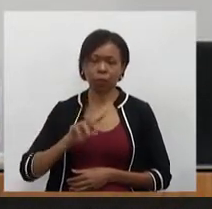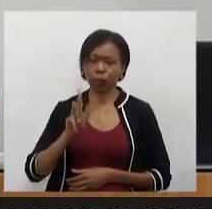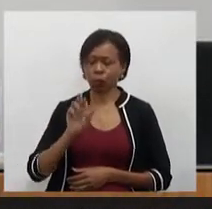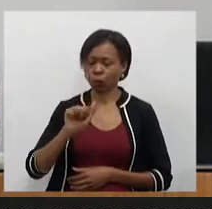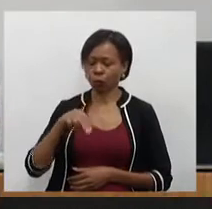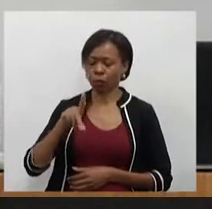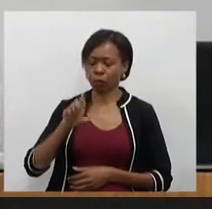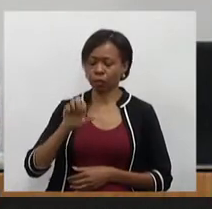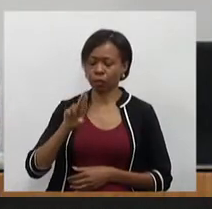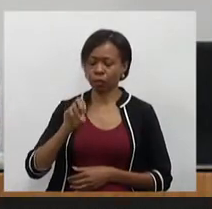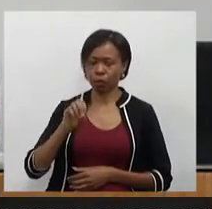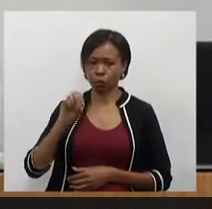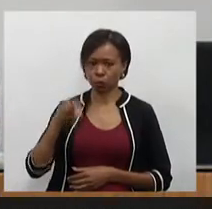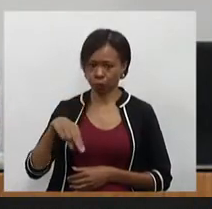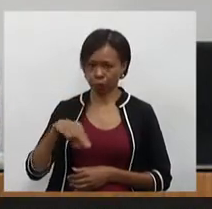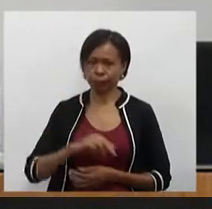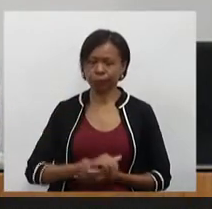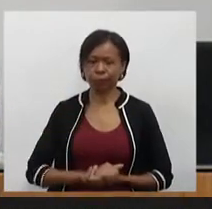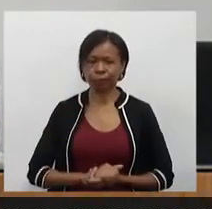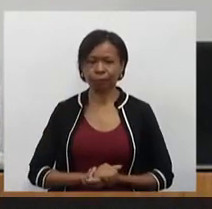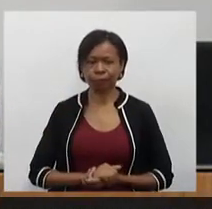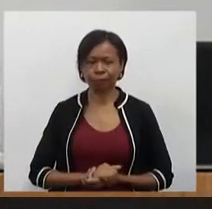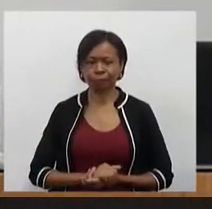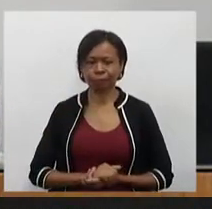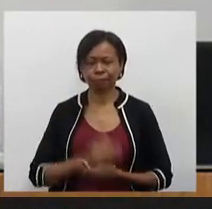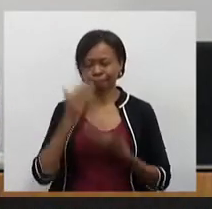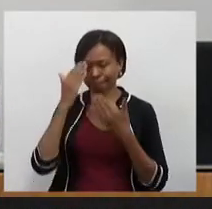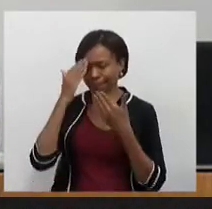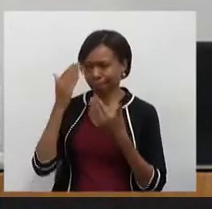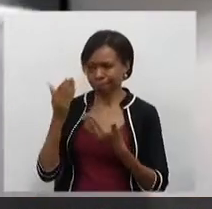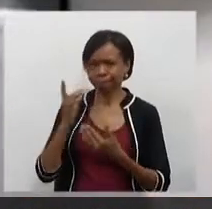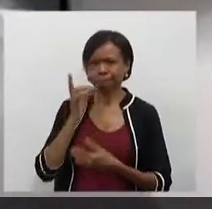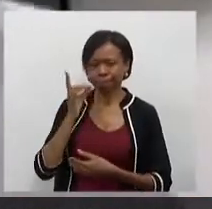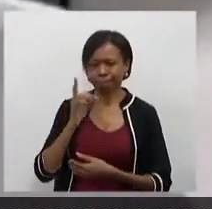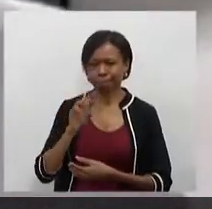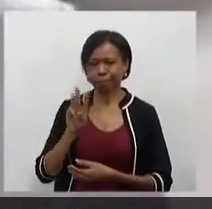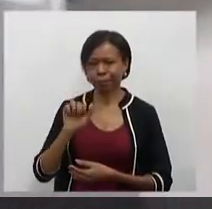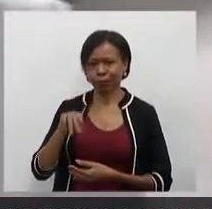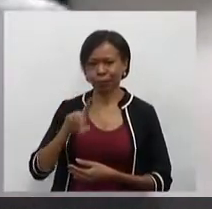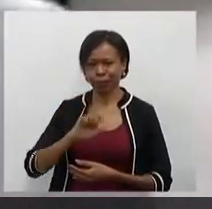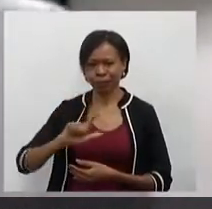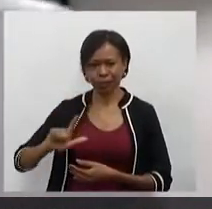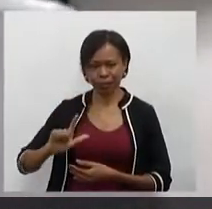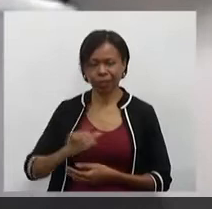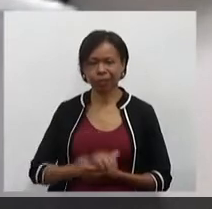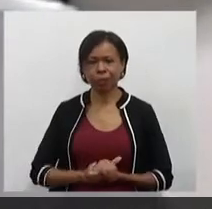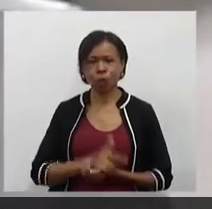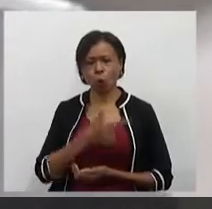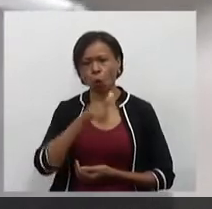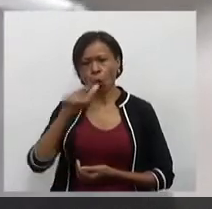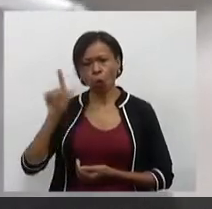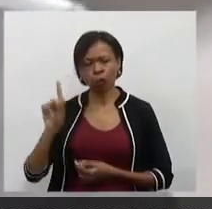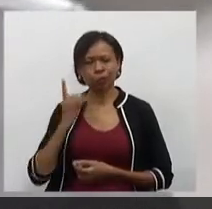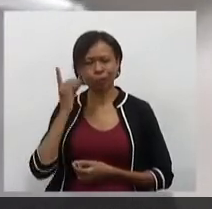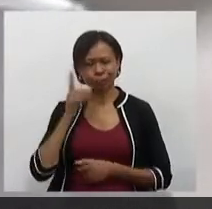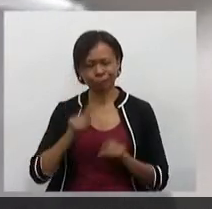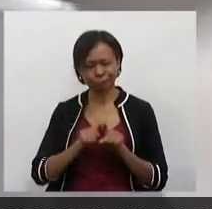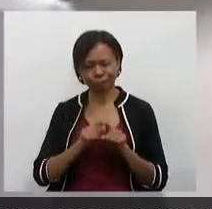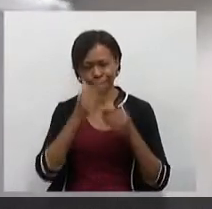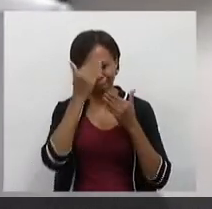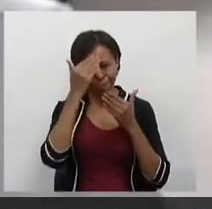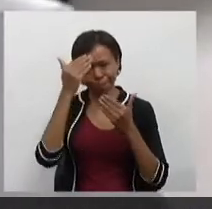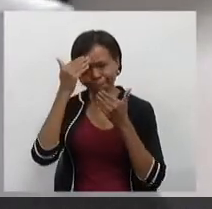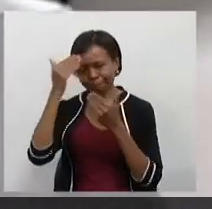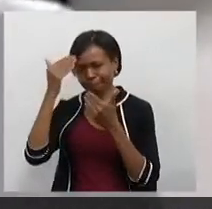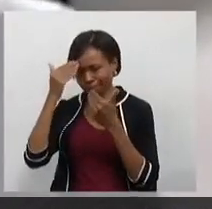Muito obrigado, professor Wendel e demais deputados e colegas